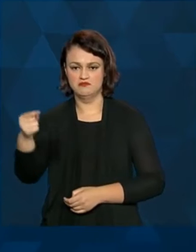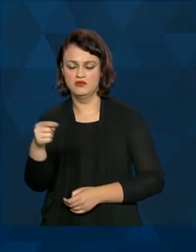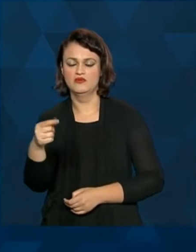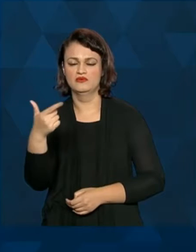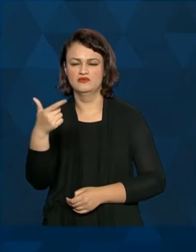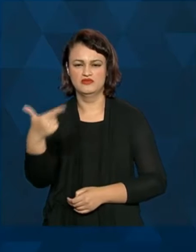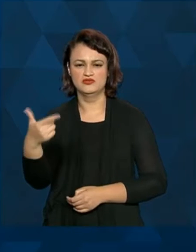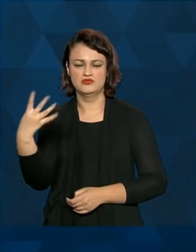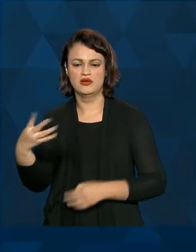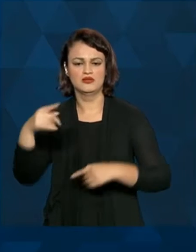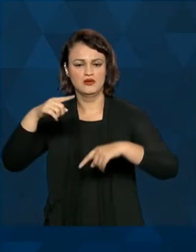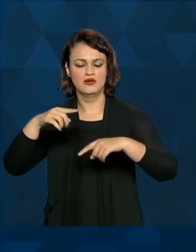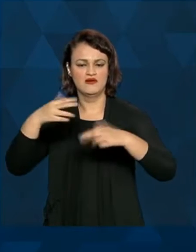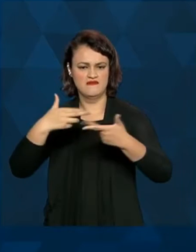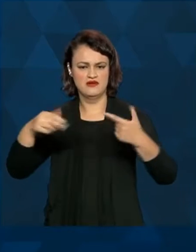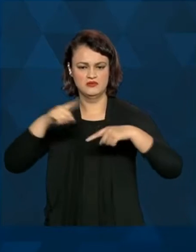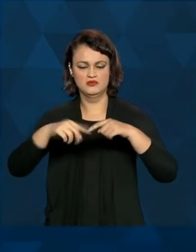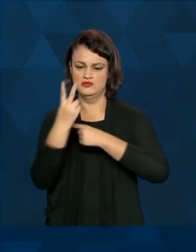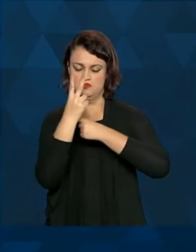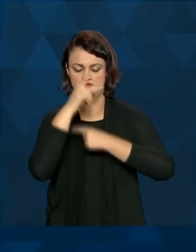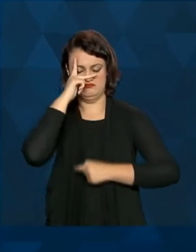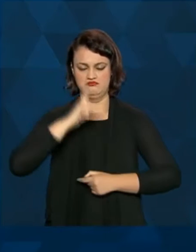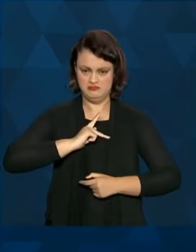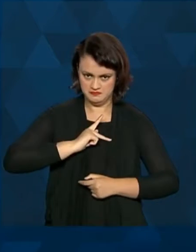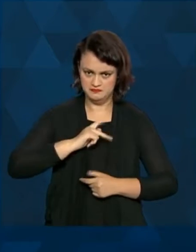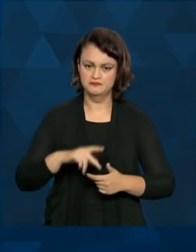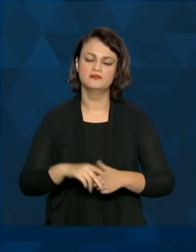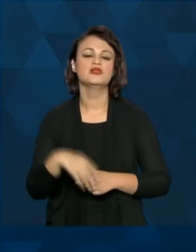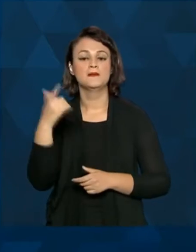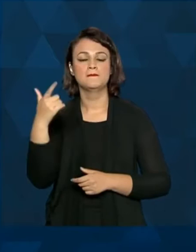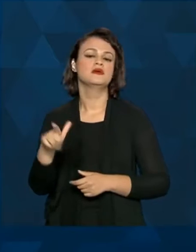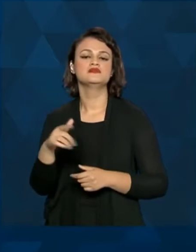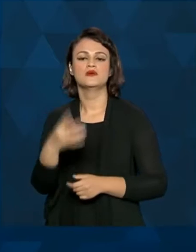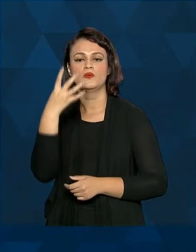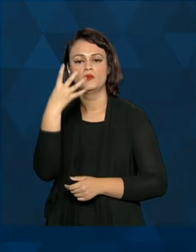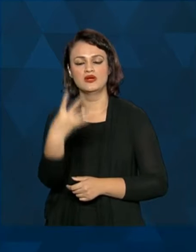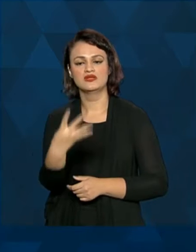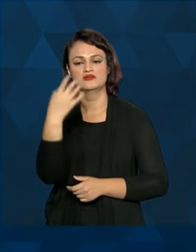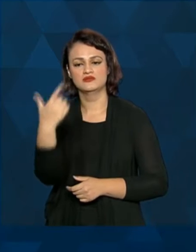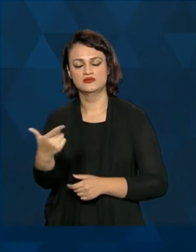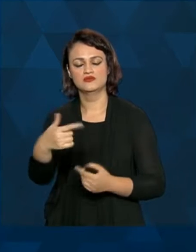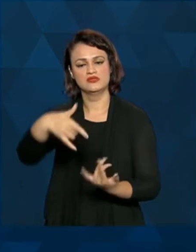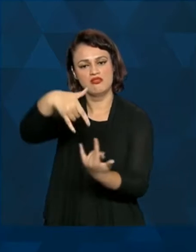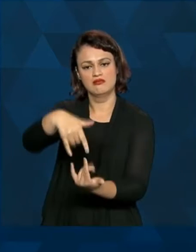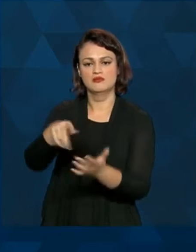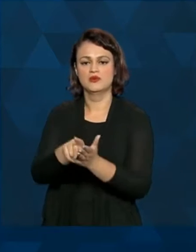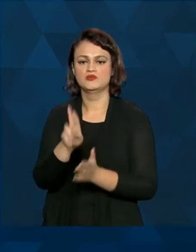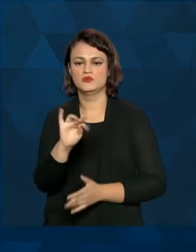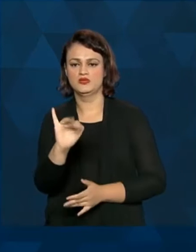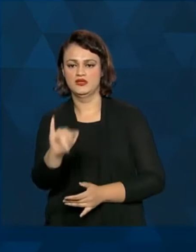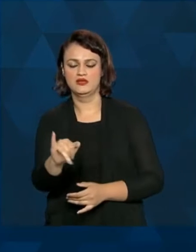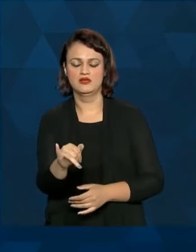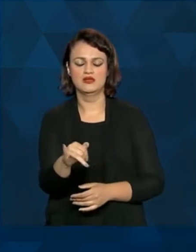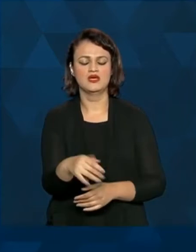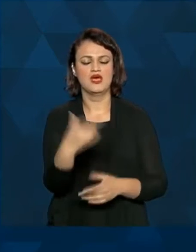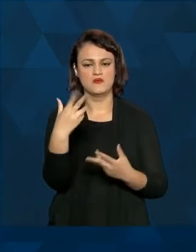953.324 unidades de equipamentos de proteção individual, foram habilitados 42 leitos de UTI, totalizando um repasse